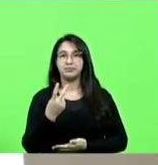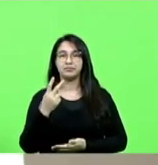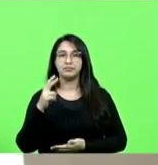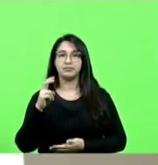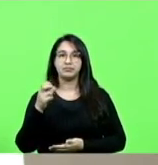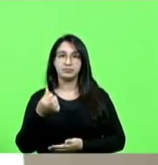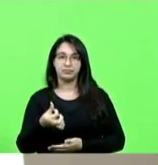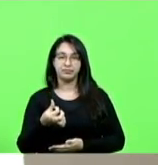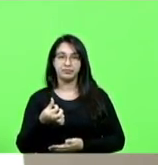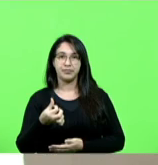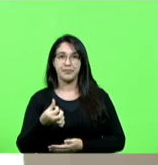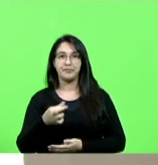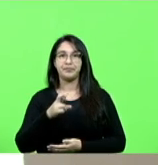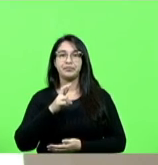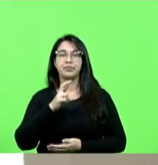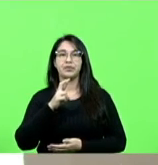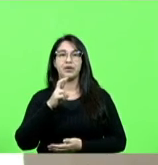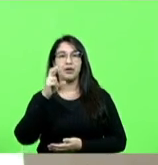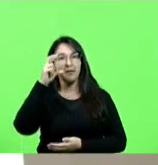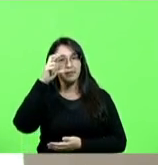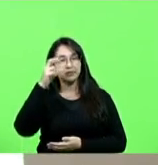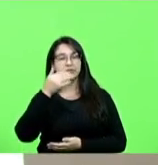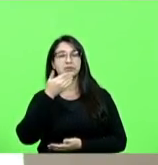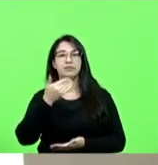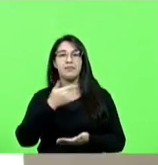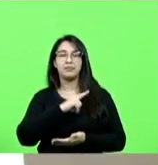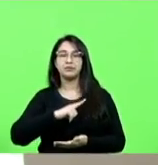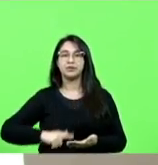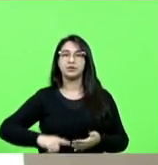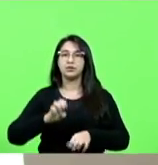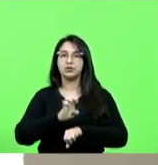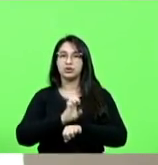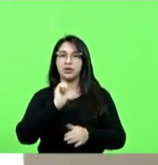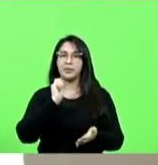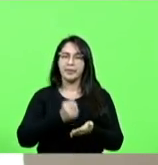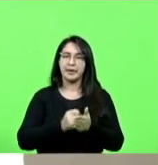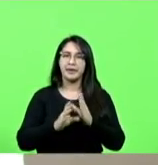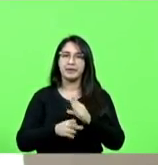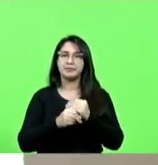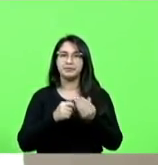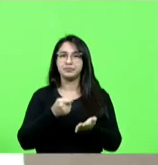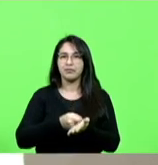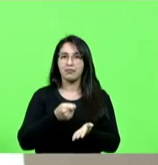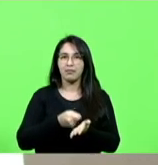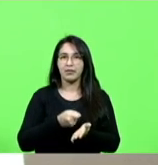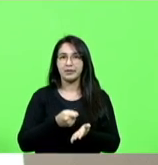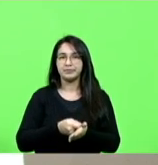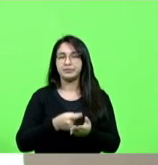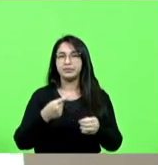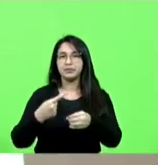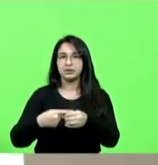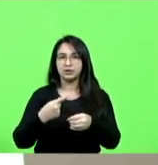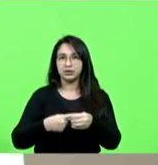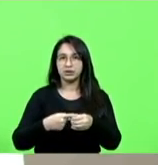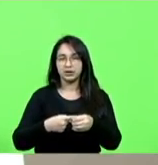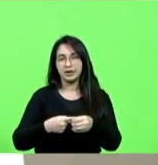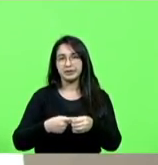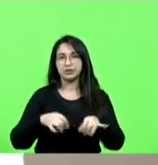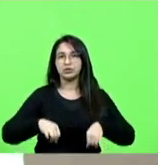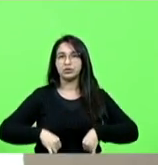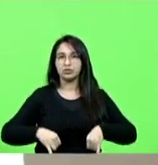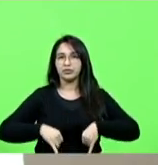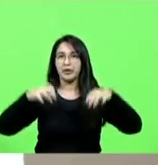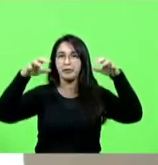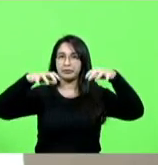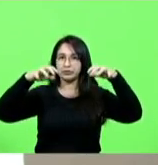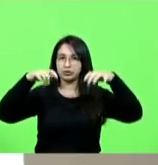deputado Ricardo Alba. Apelando ao governador do estado que sejam pagas as emendas impositivas destinadas a cidades atingidas pelas fortes chuvas em Santa